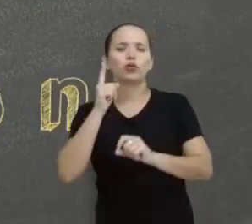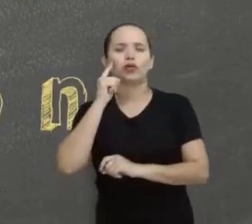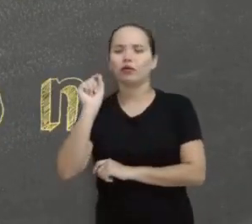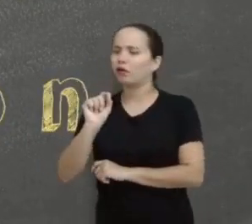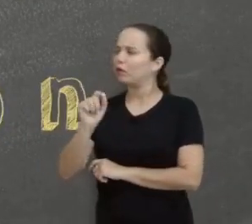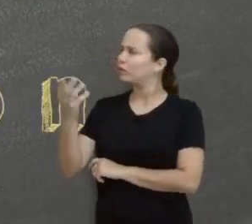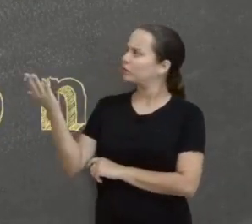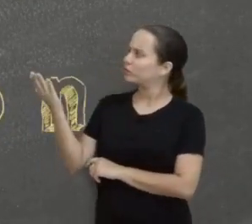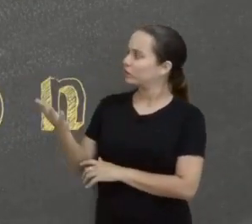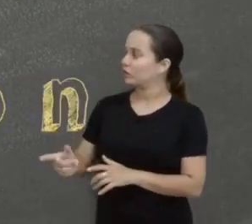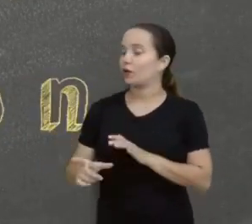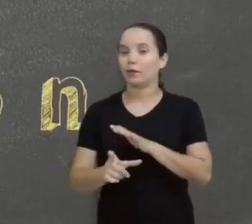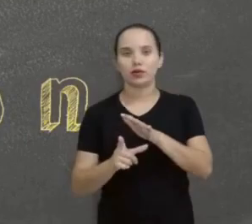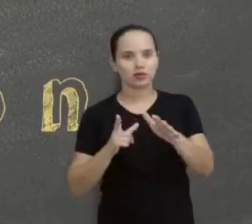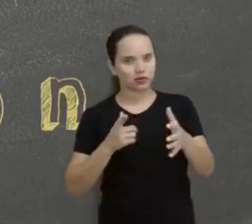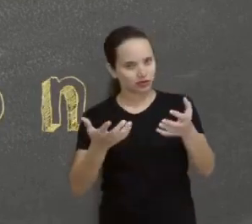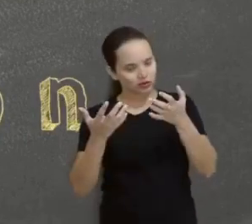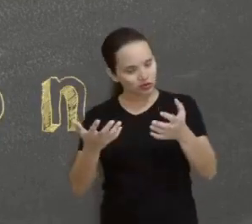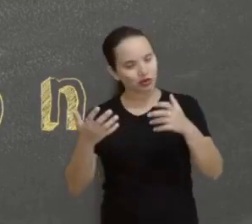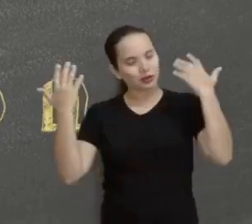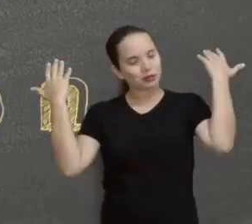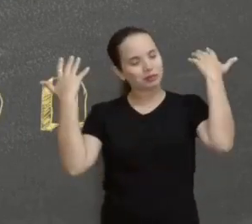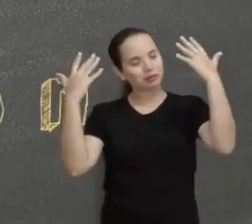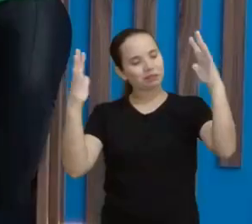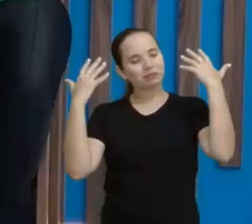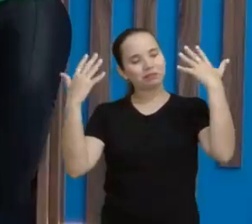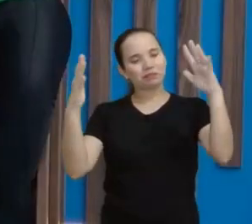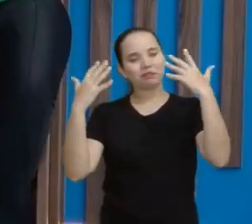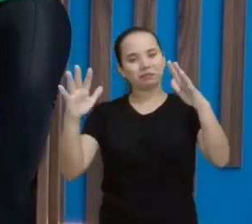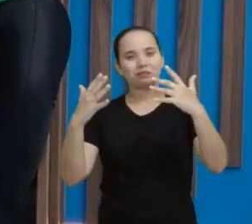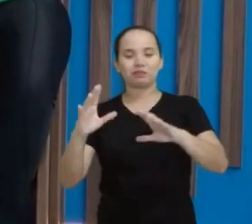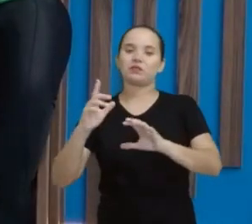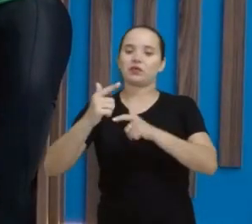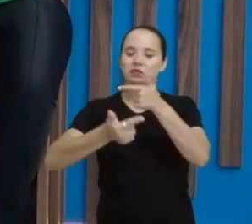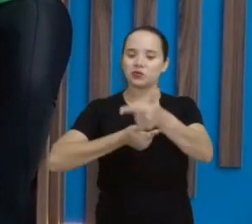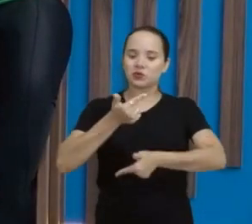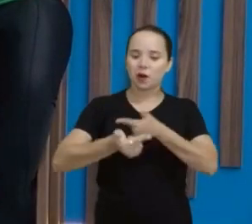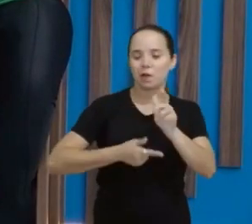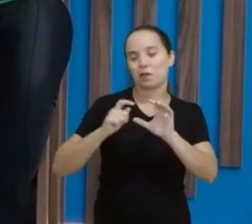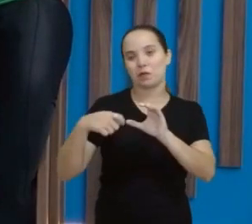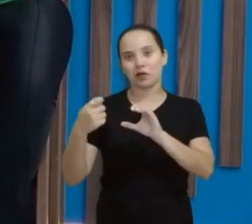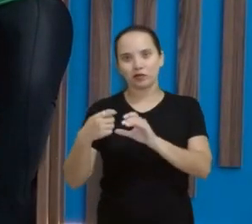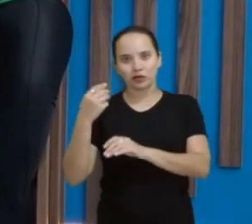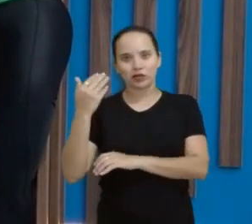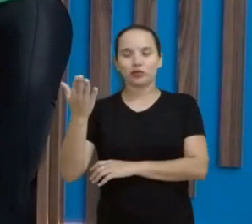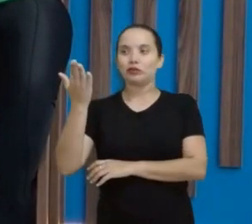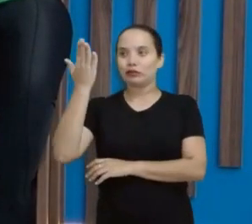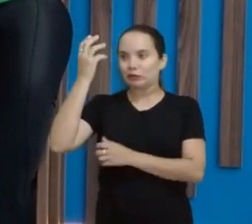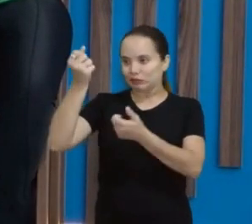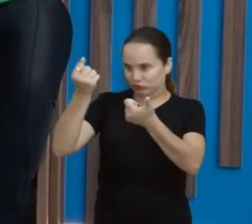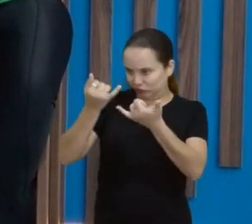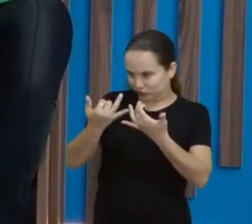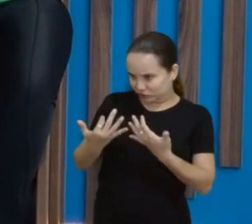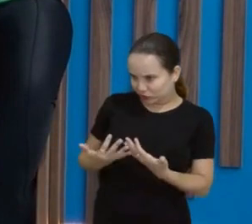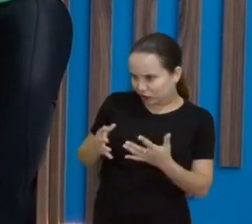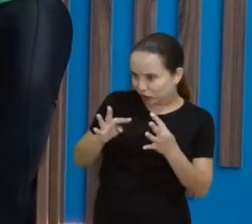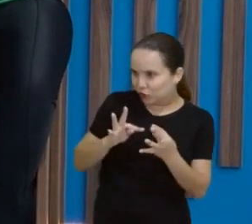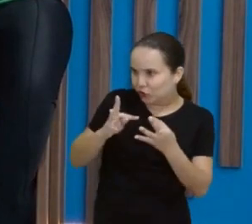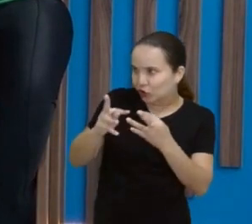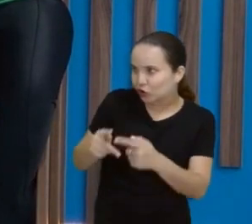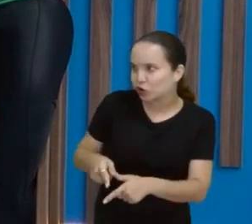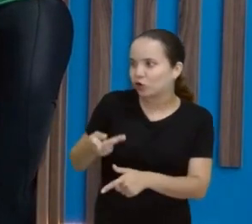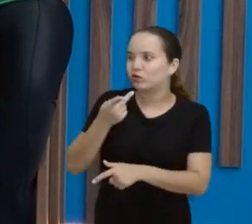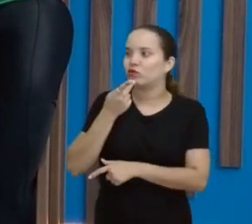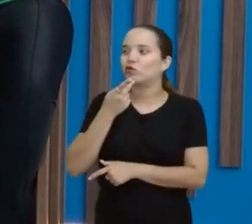gente quer parabenizar vocês pelos trabalhos, pelos vídeos. Fiquei sabendo, Thiago, que todos optaram pela